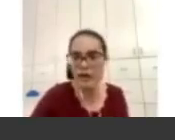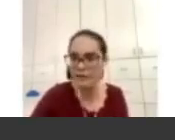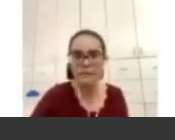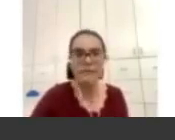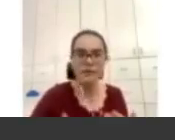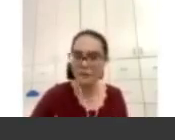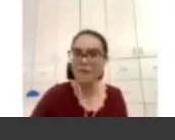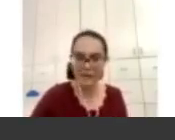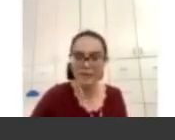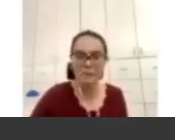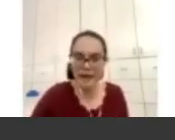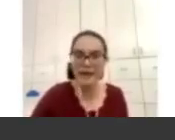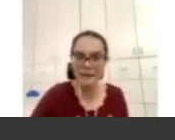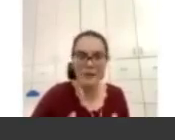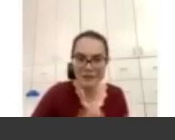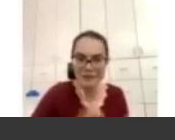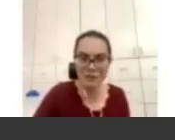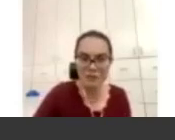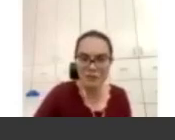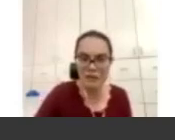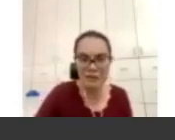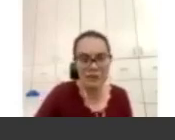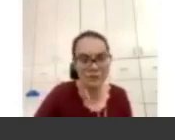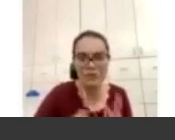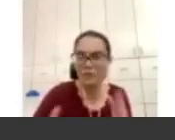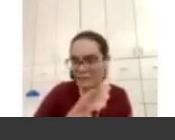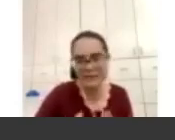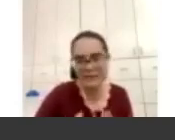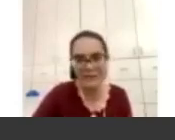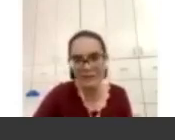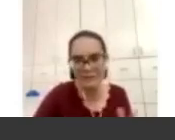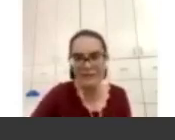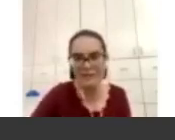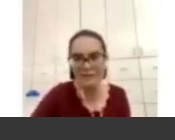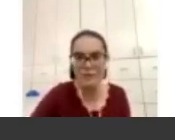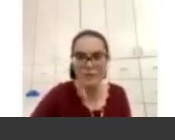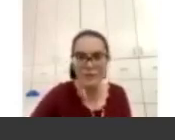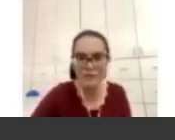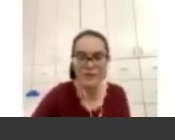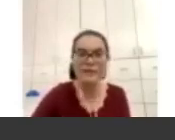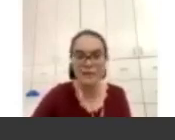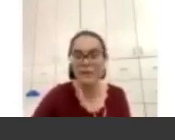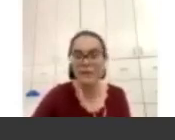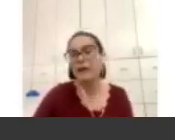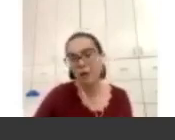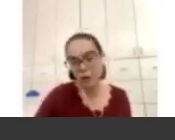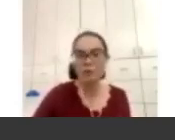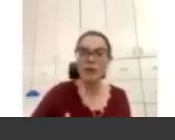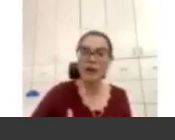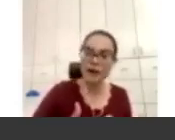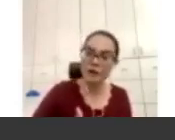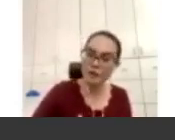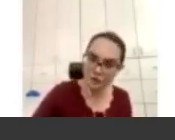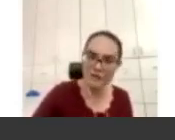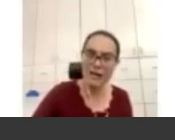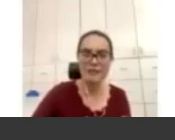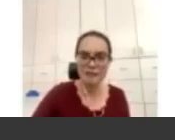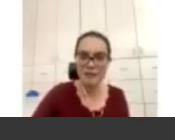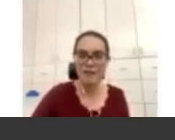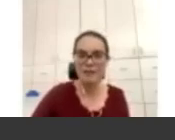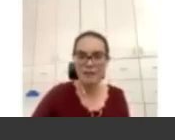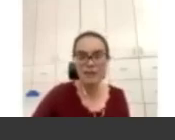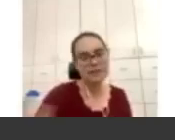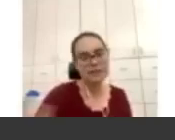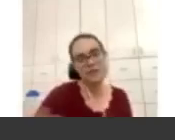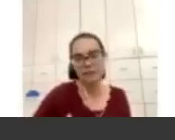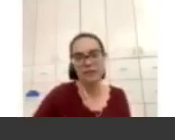de genitais, e mandar e esperar a resposta realmente do Telesaúde, que acontece ali em até 72 horas. Então, como a maioria dos casos não